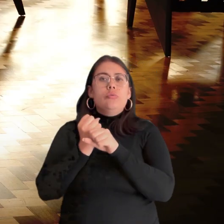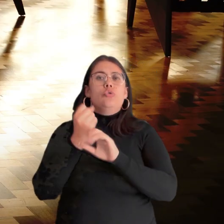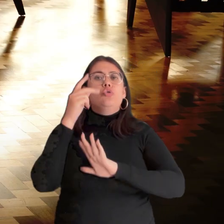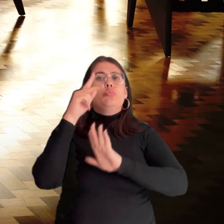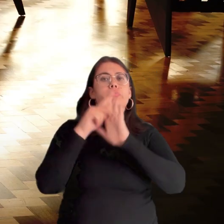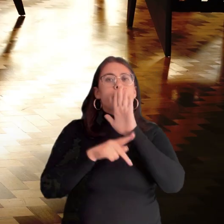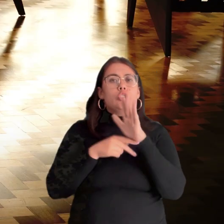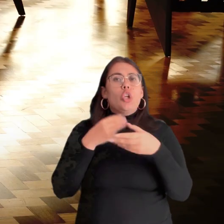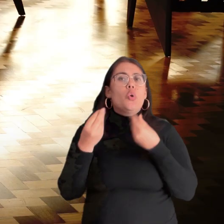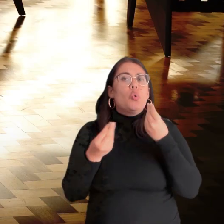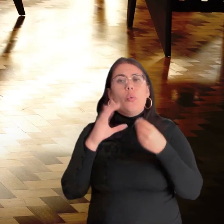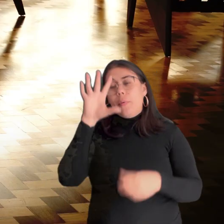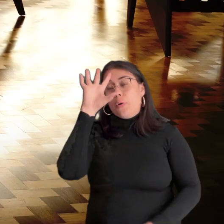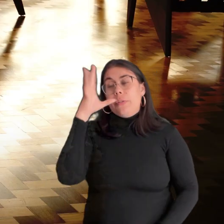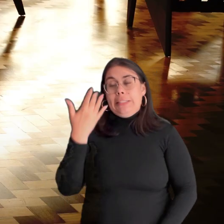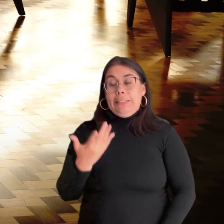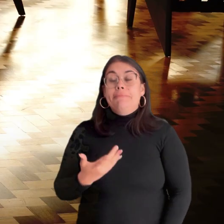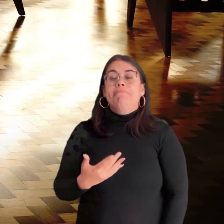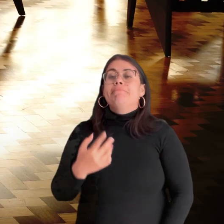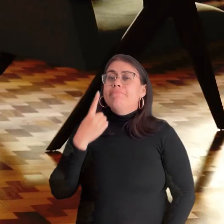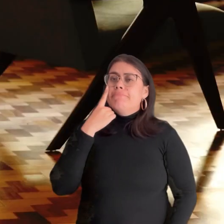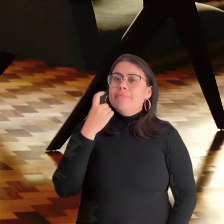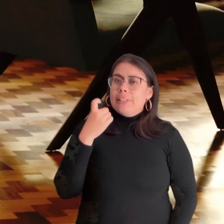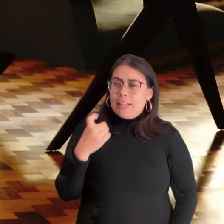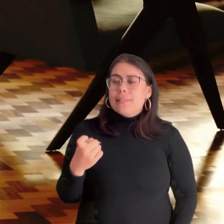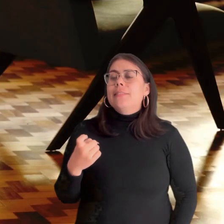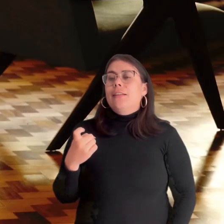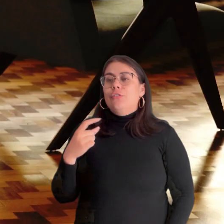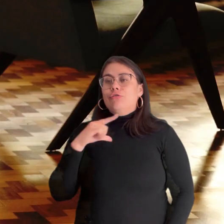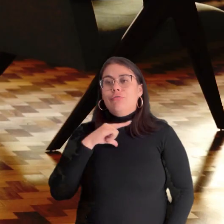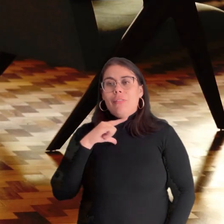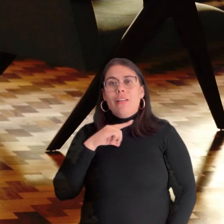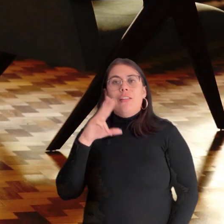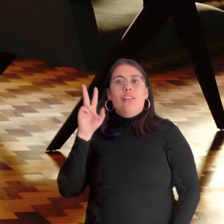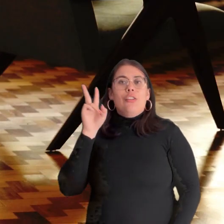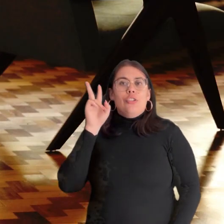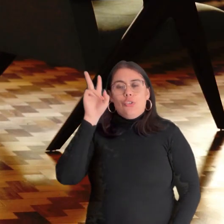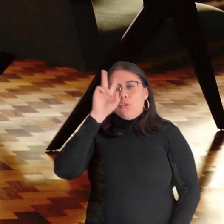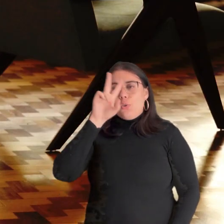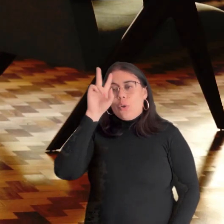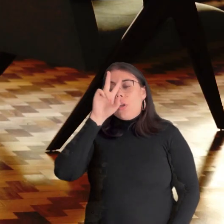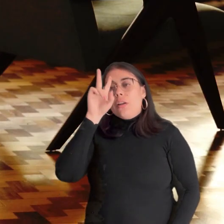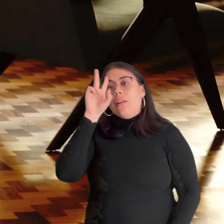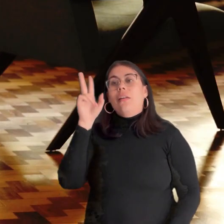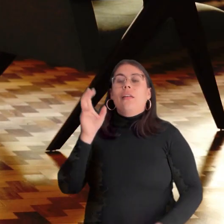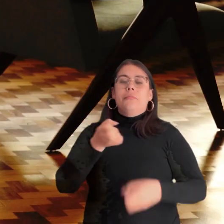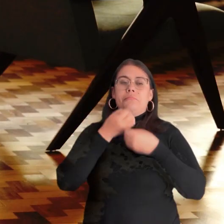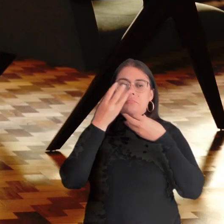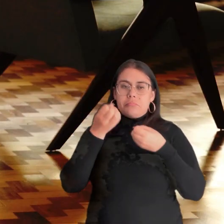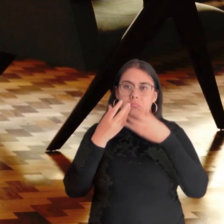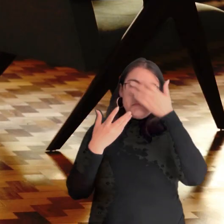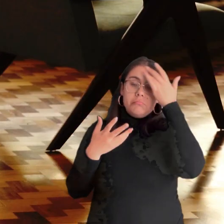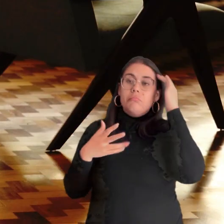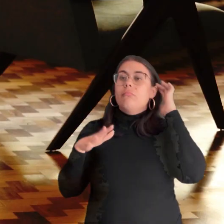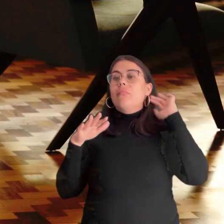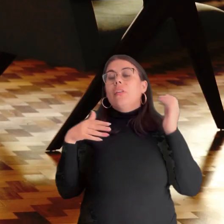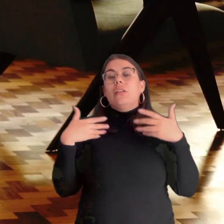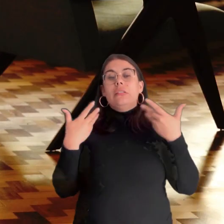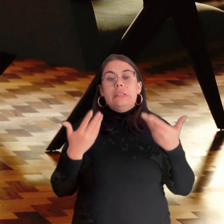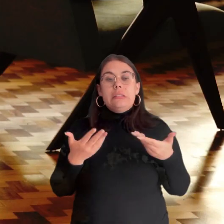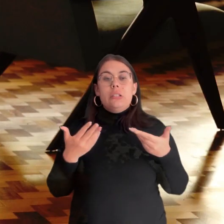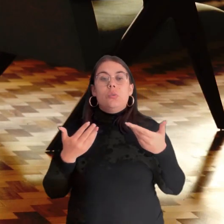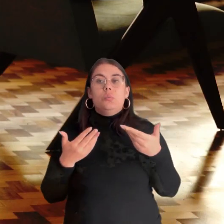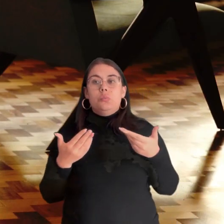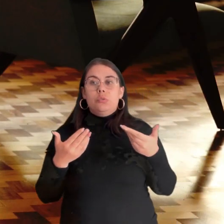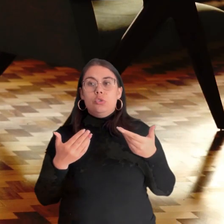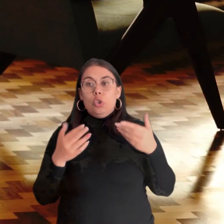ali que ele relatou para a gente. Então, o levantamento, que é não só o levantamento métrico